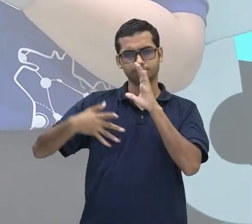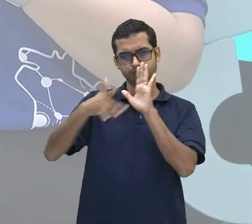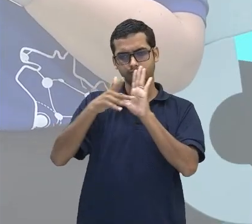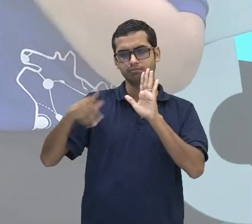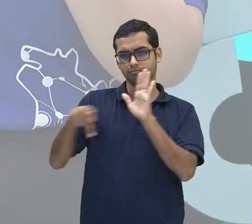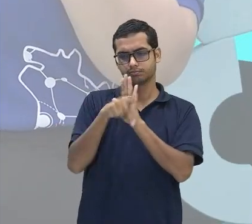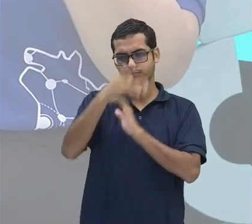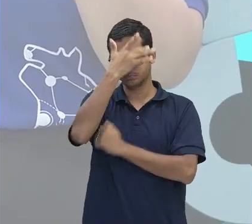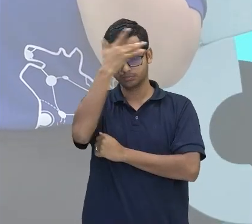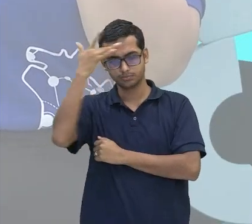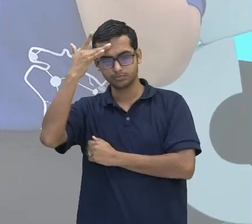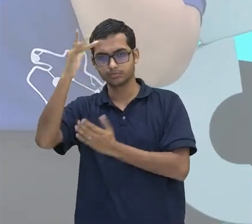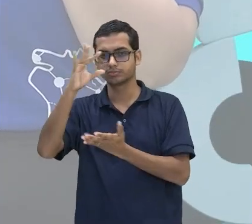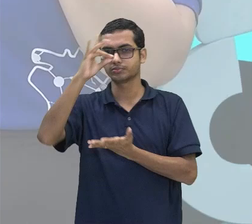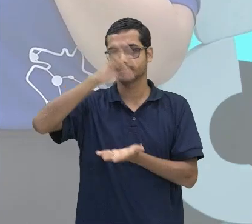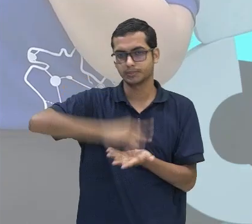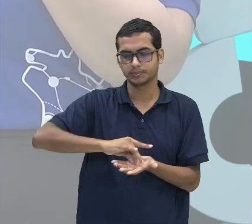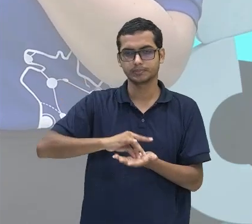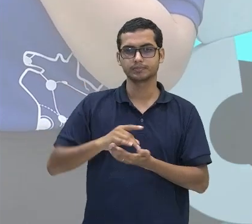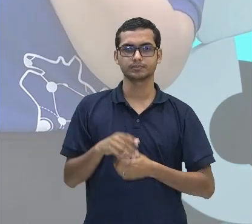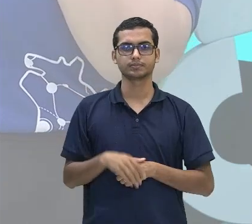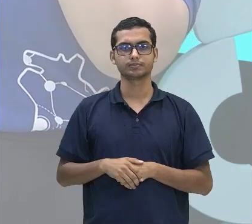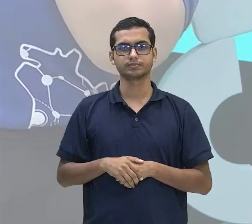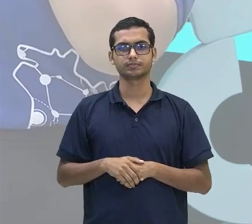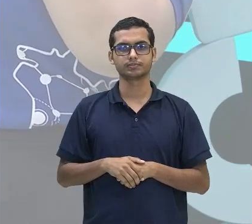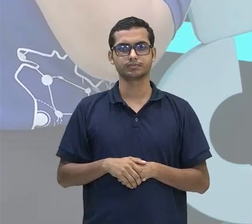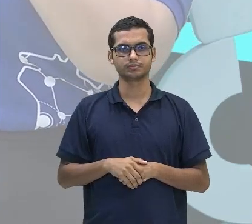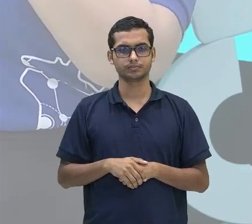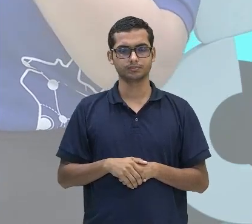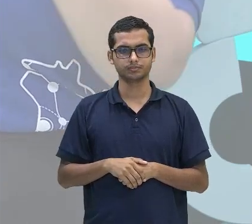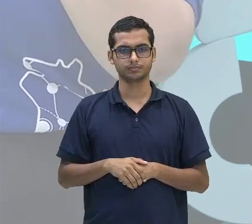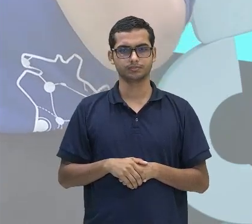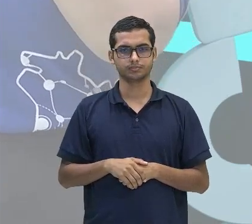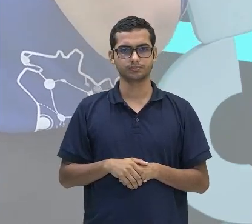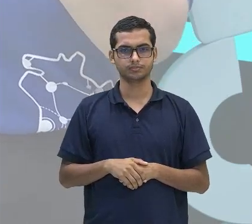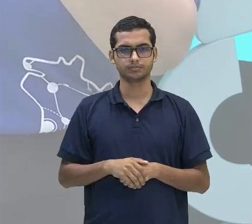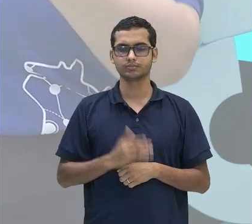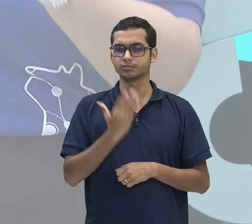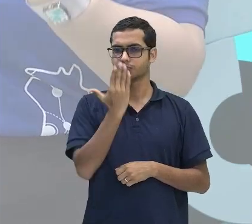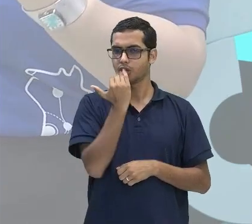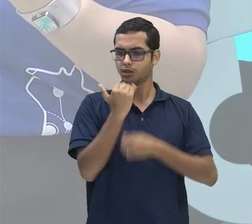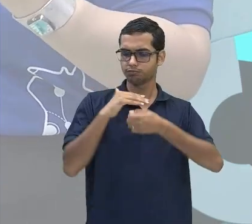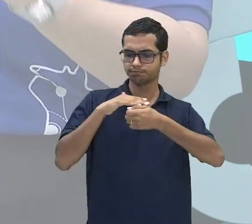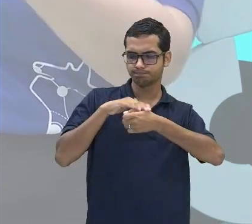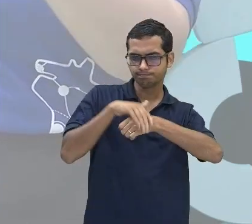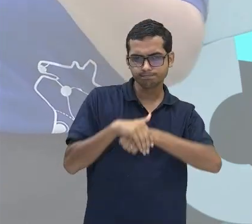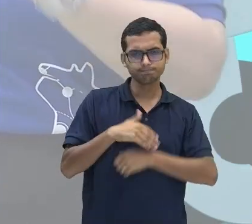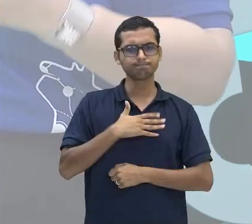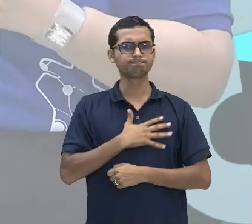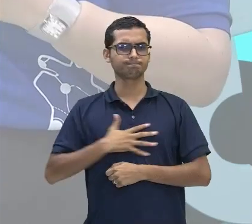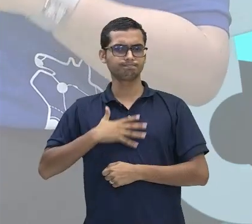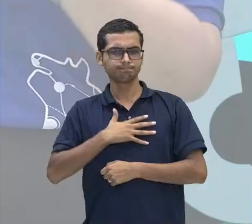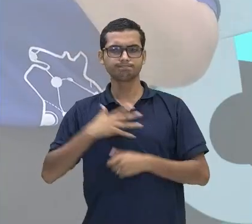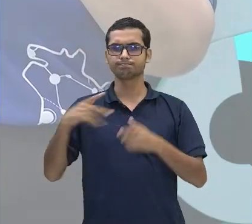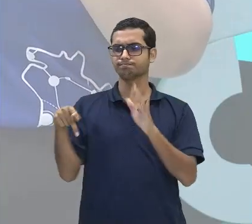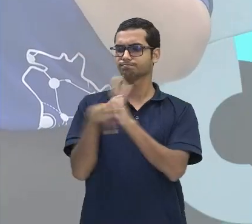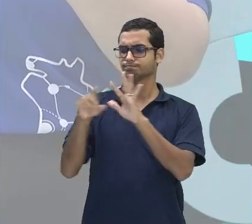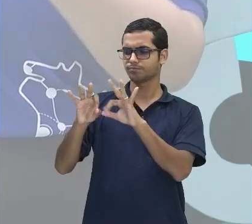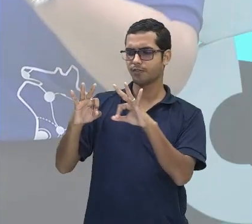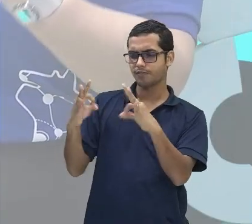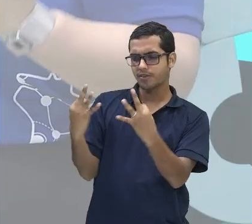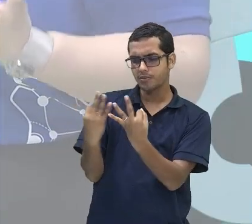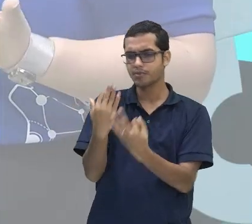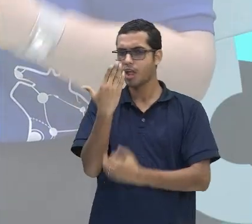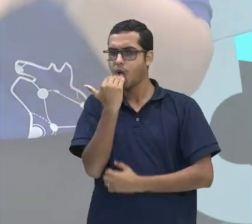do cliente, não é? Então, apela ali para a questão de um jantar, do prazer pessoal de um jantar com a família, de